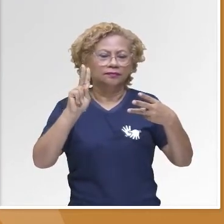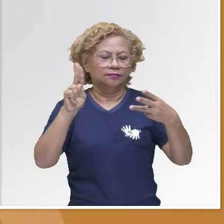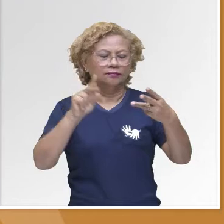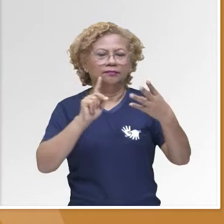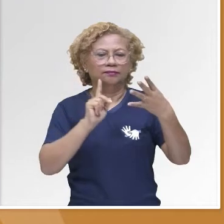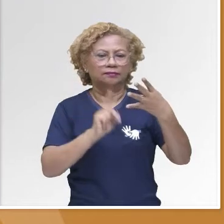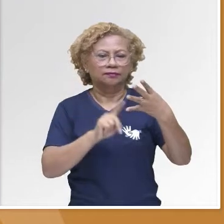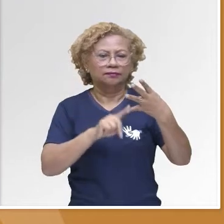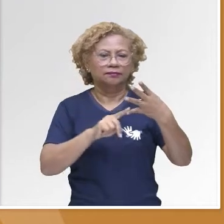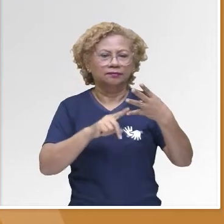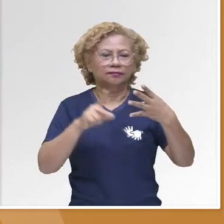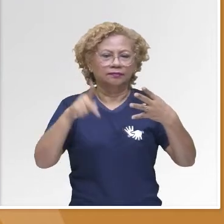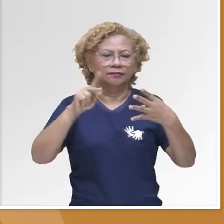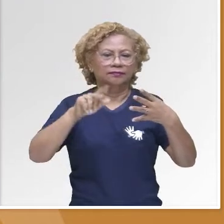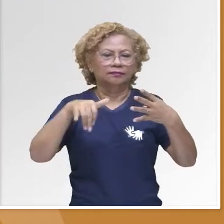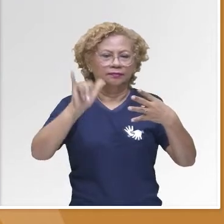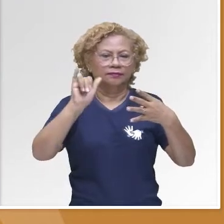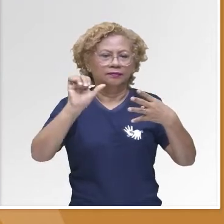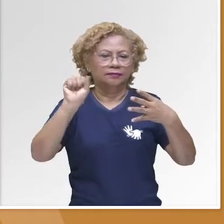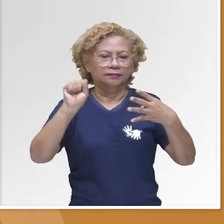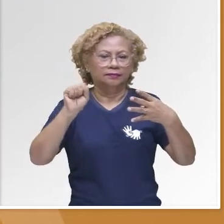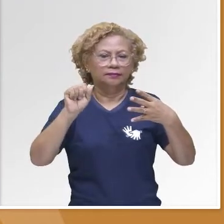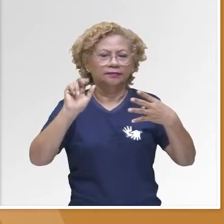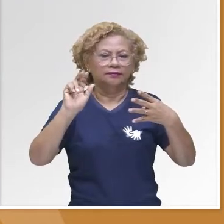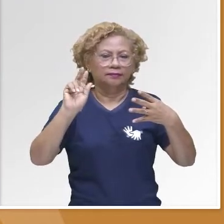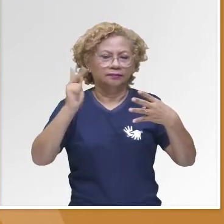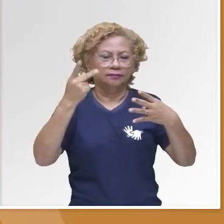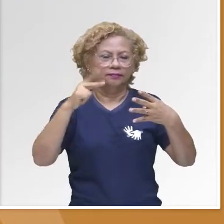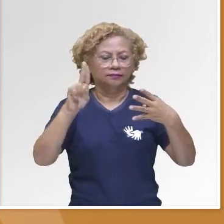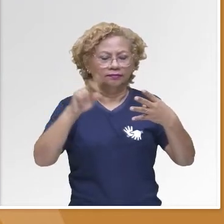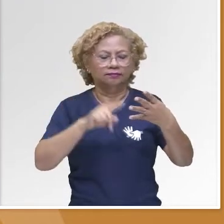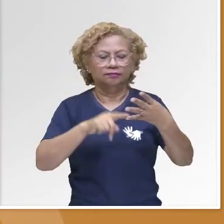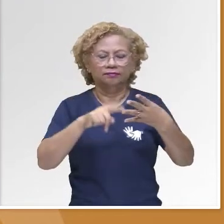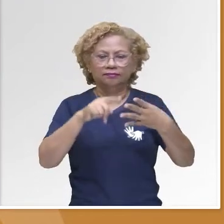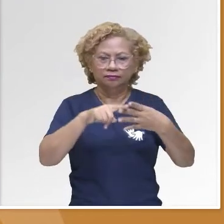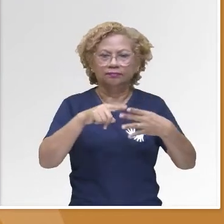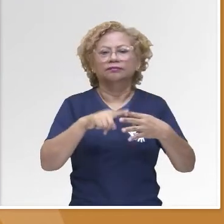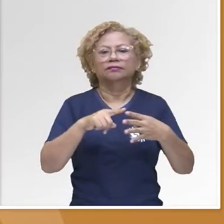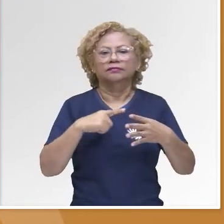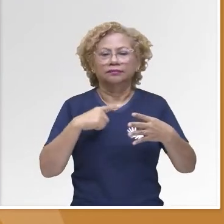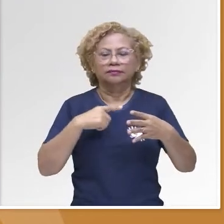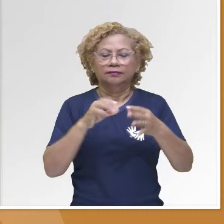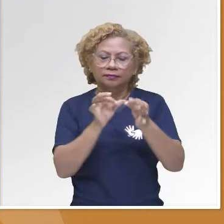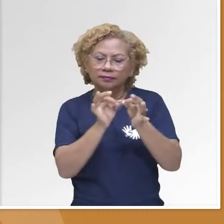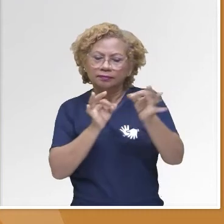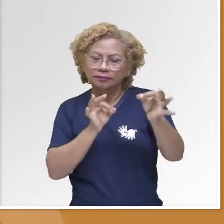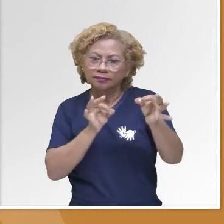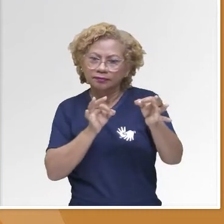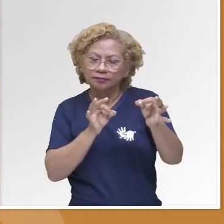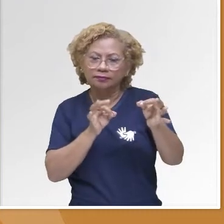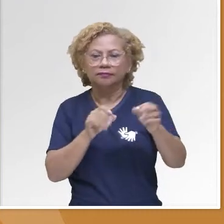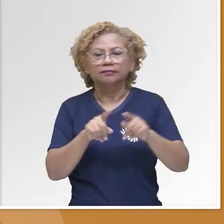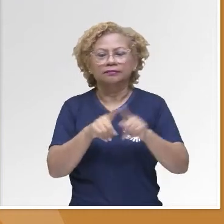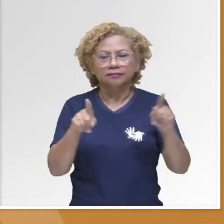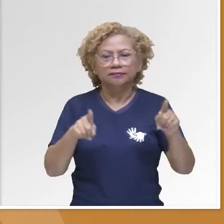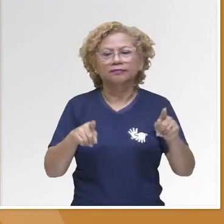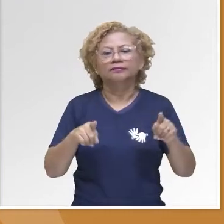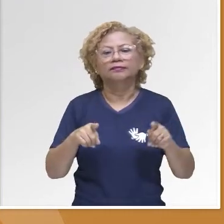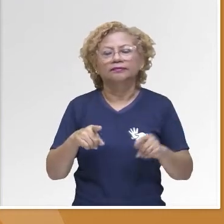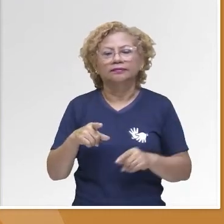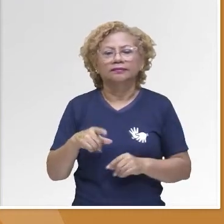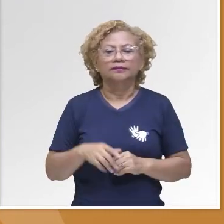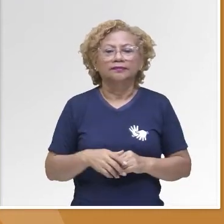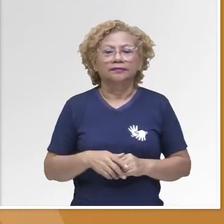essas distâncias entre essas ilhas, elas serão superadas com uma facilidade muito grande. Tá? Então, para